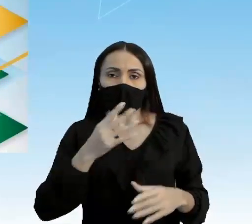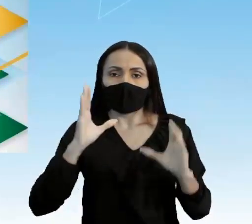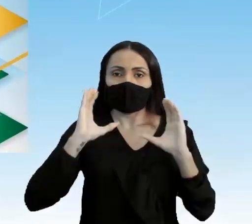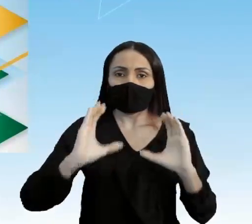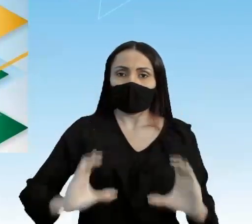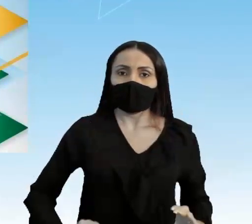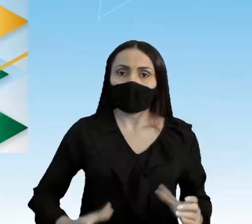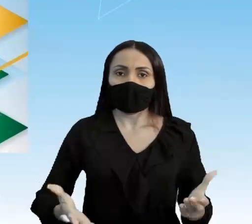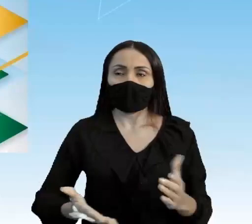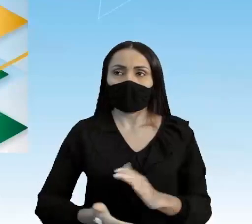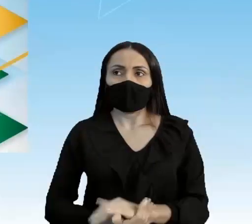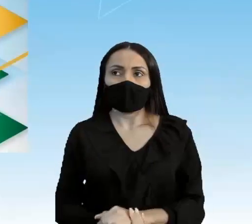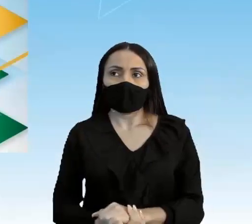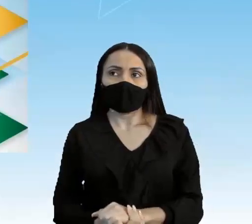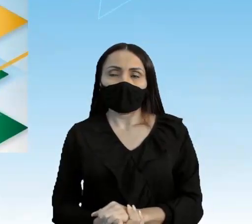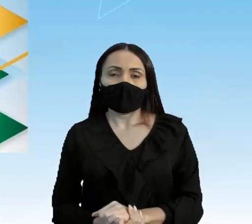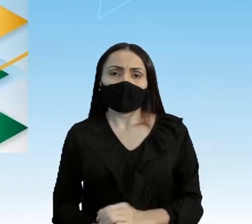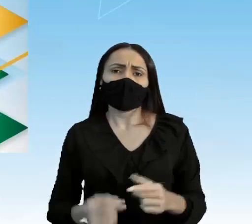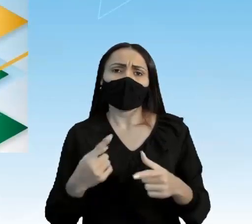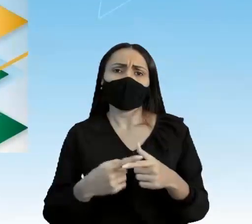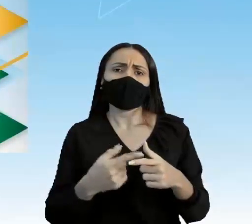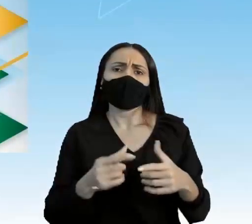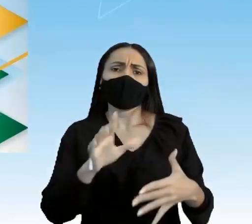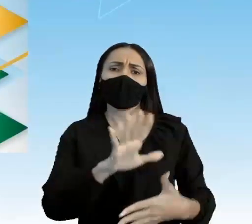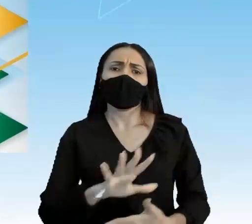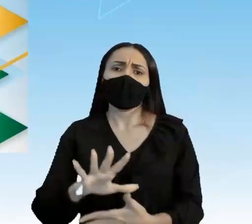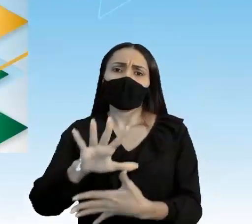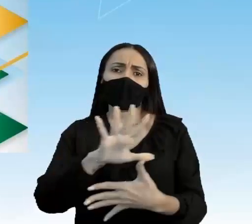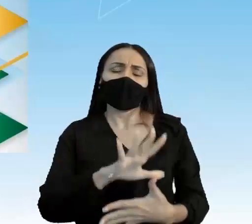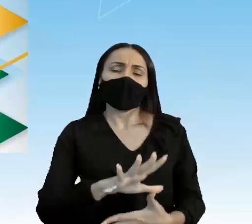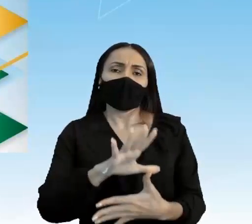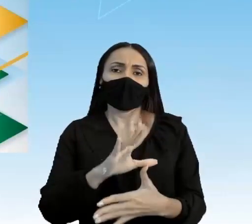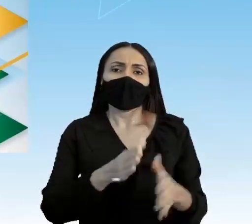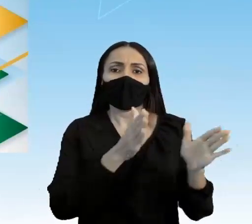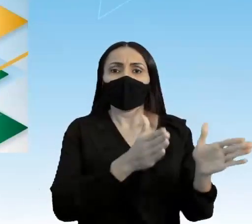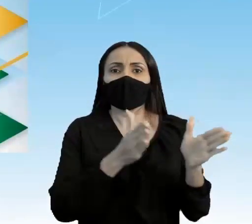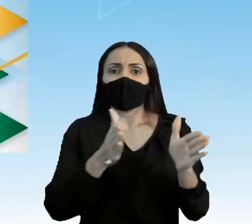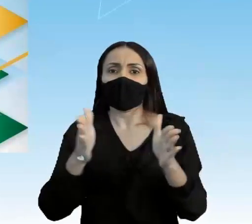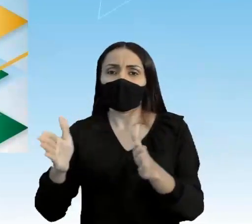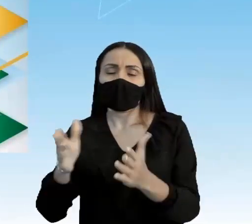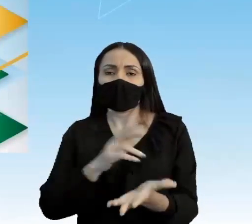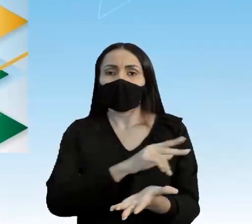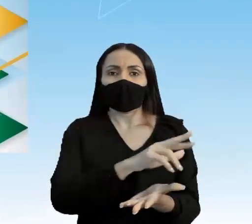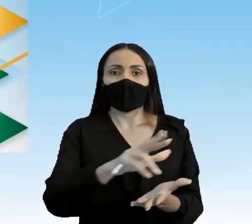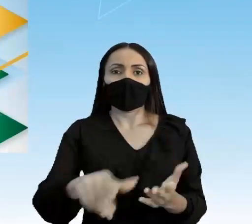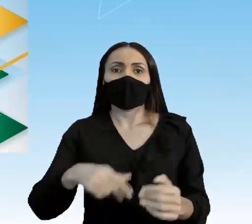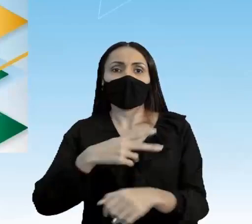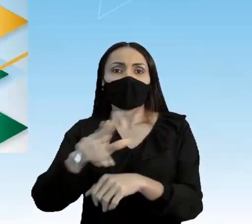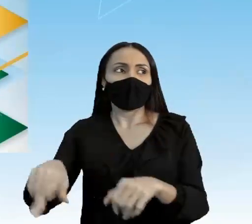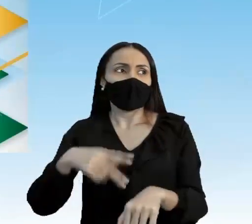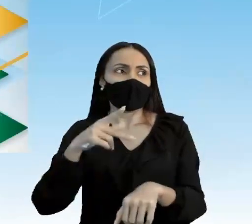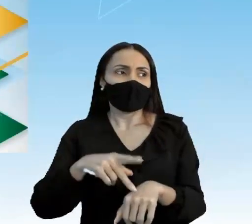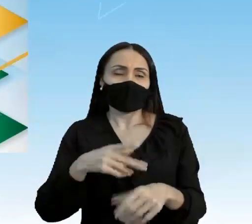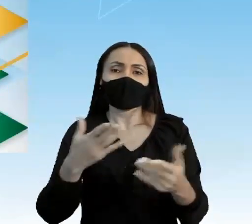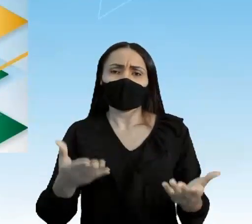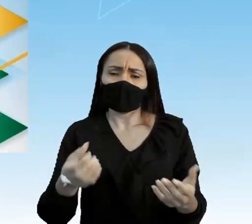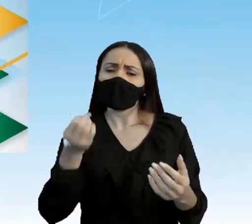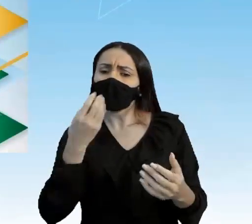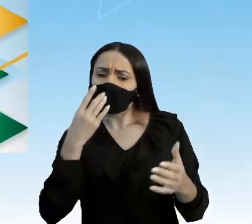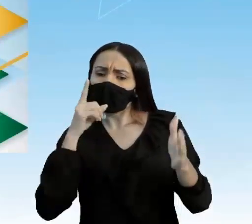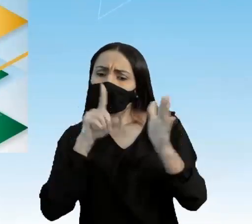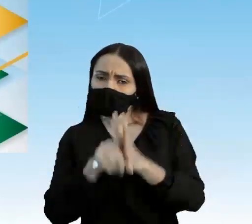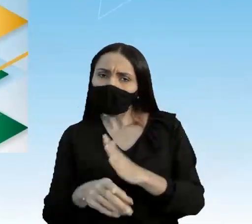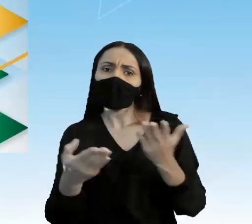plena. Então, por que a América se dividiu em vários países? Né? Então, uma boa pergunta, né,